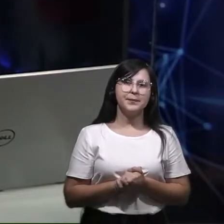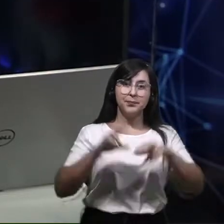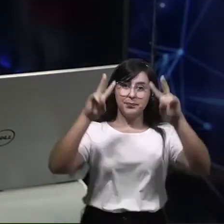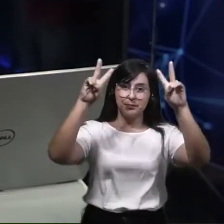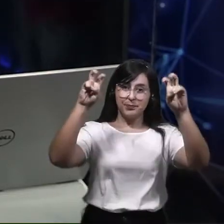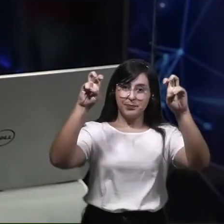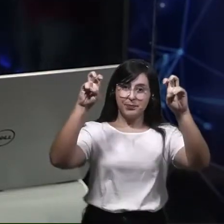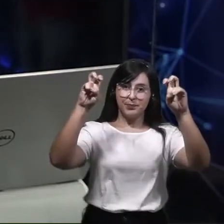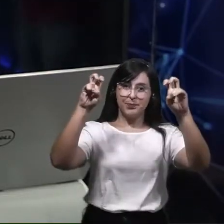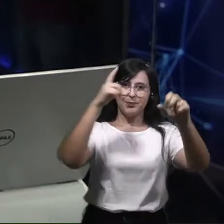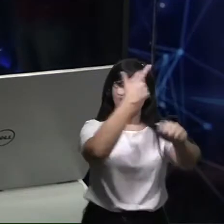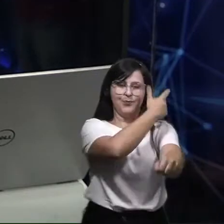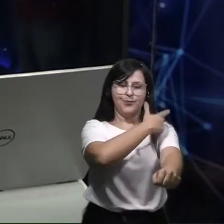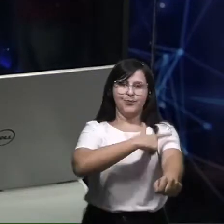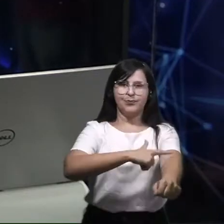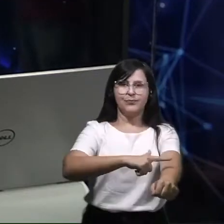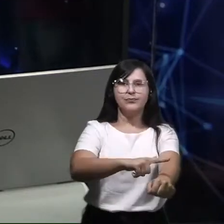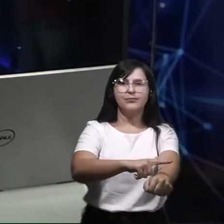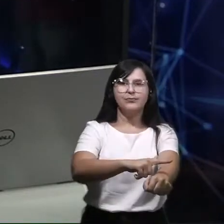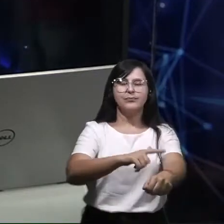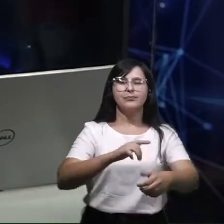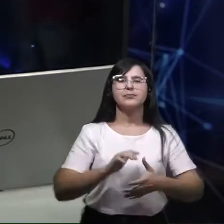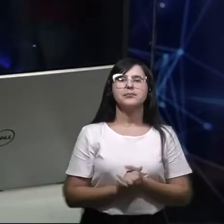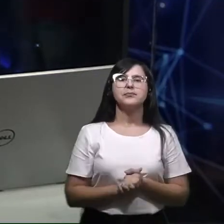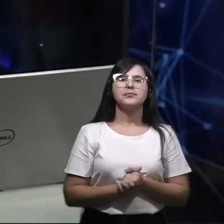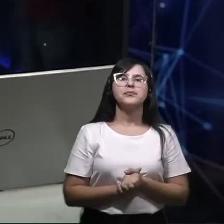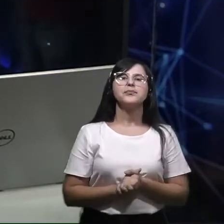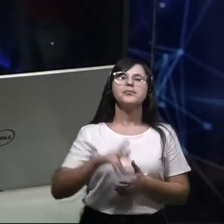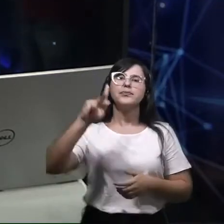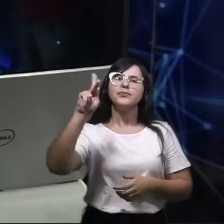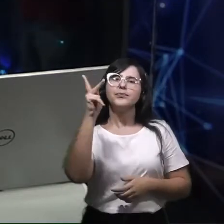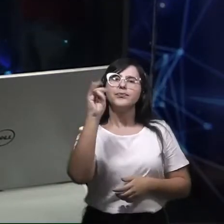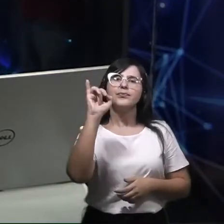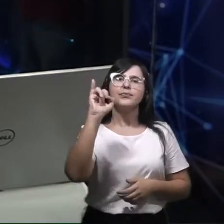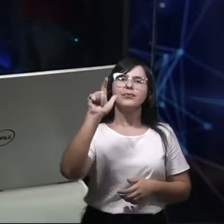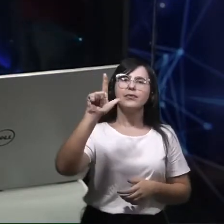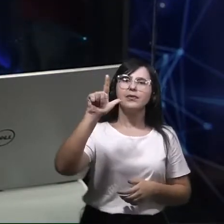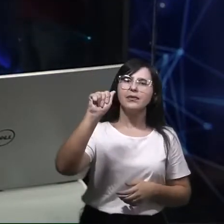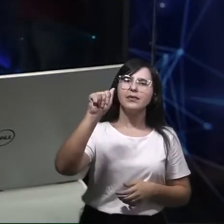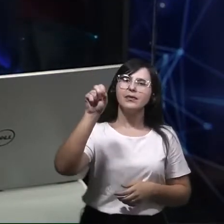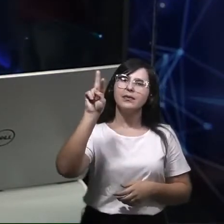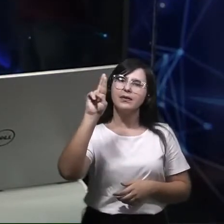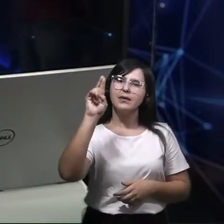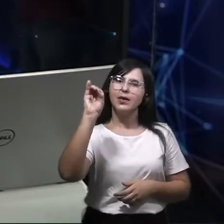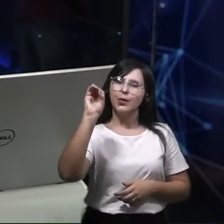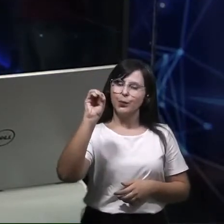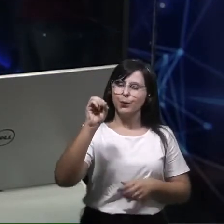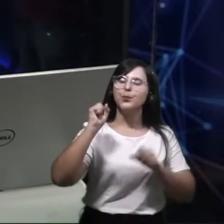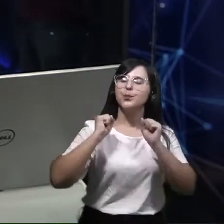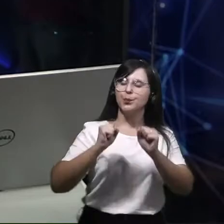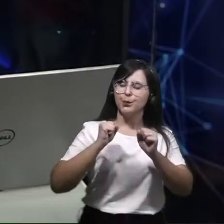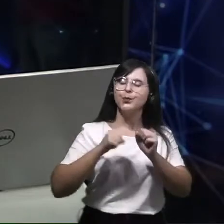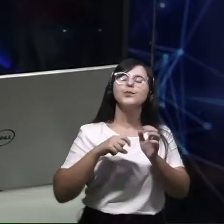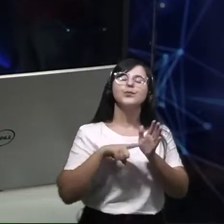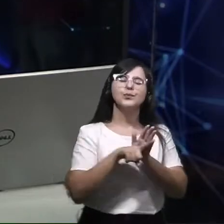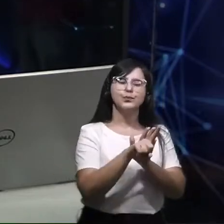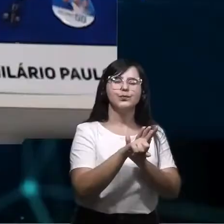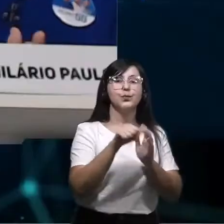O tema é educação. Candidato Hilário, o senhor dispõe do tempo de um minuto para formular sua